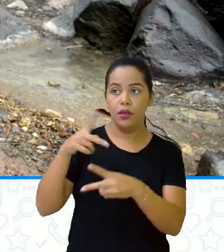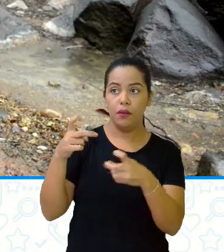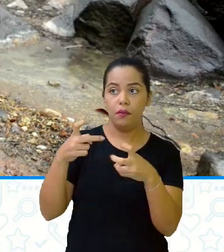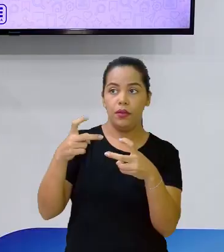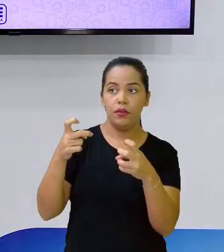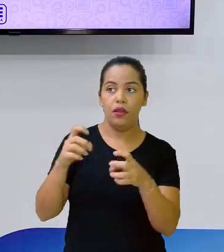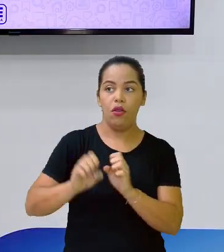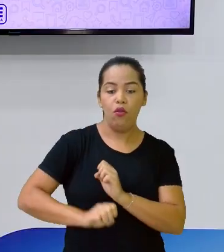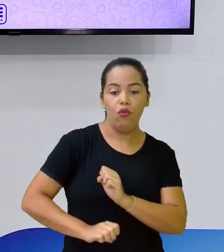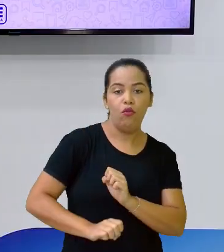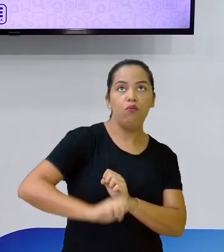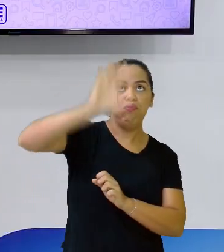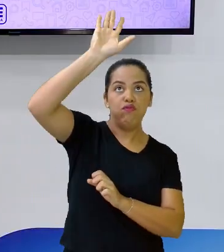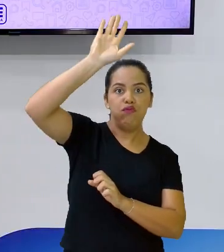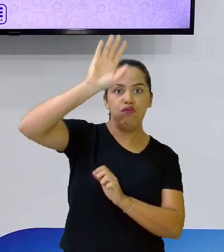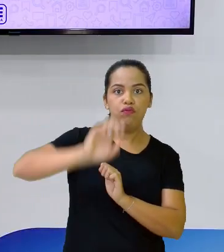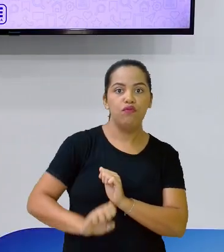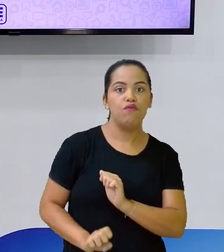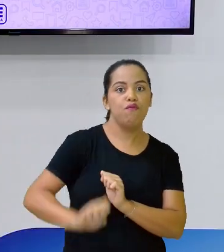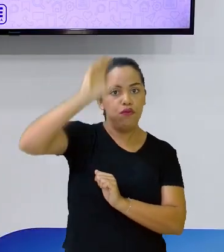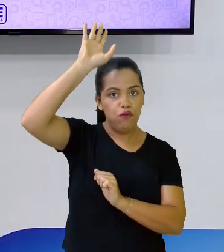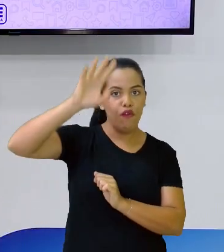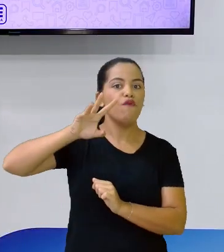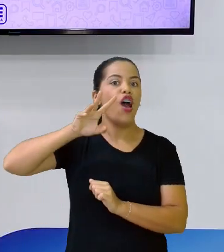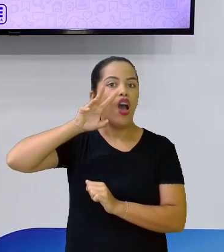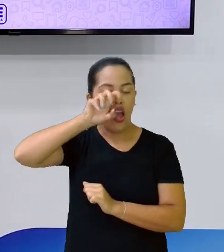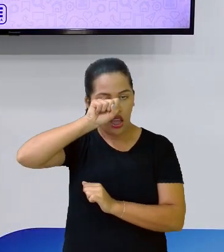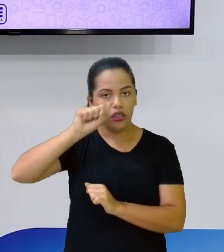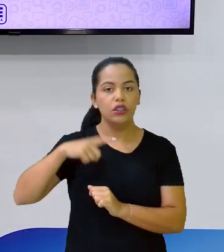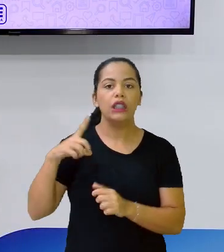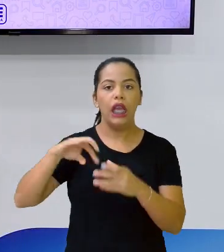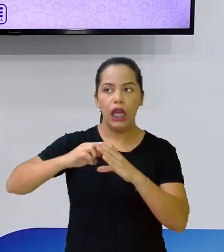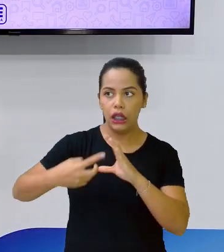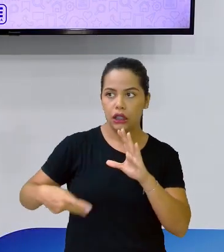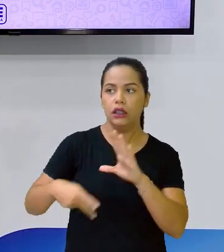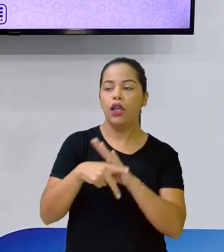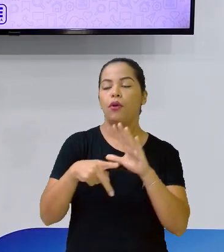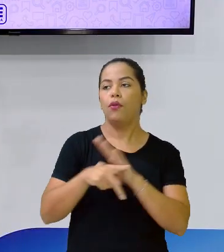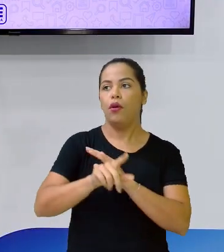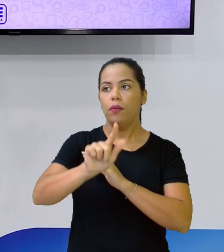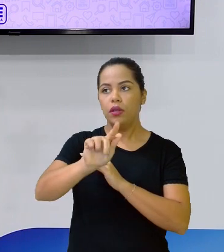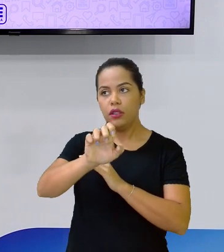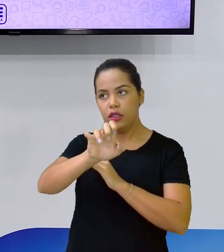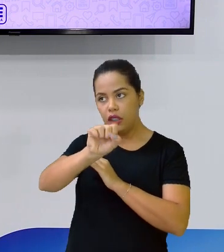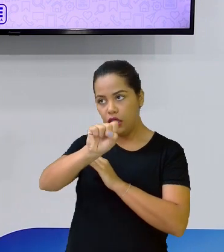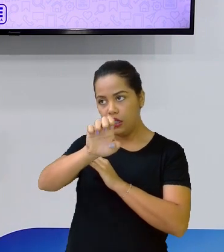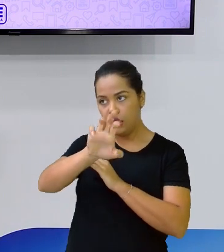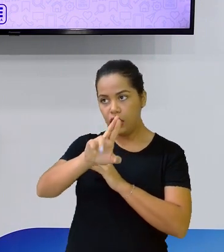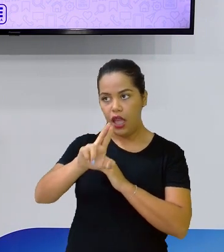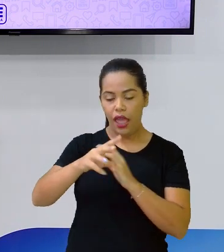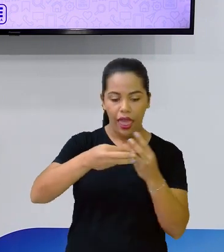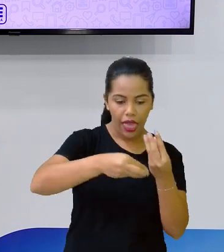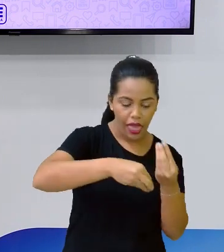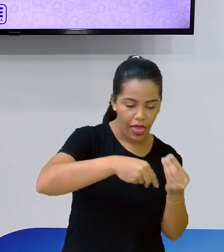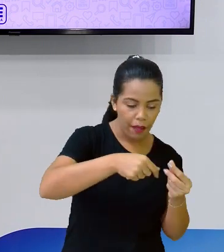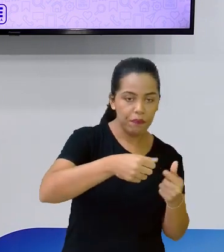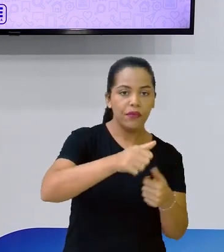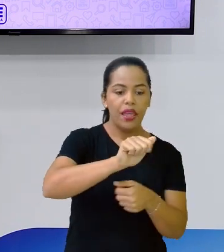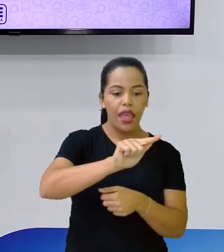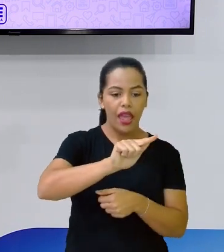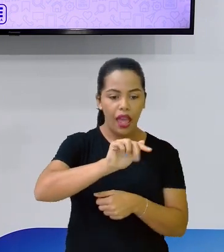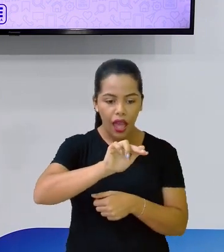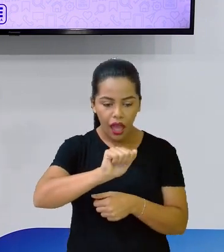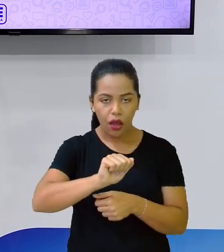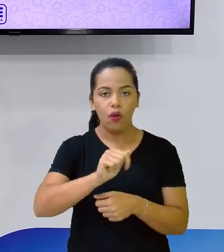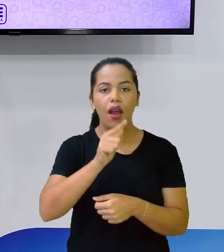aquele jato subindo assim, bem forte. E olha só, sai junto com esse jato, como se eu estou mostrando aqui, olha,